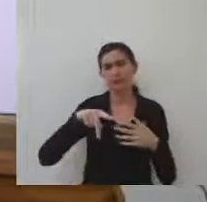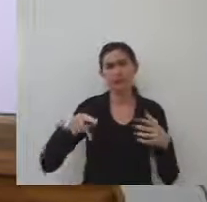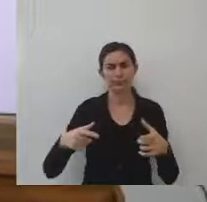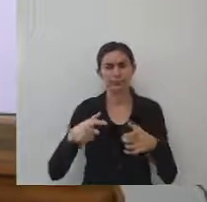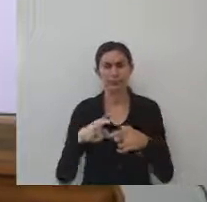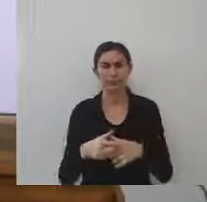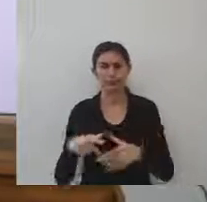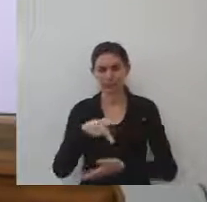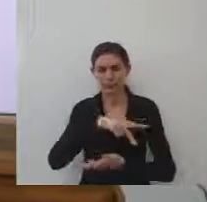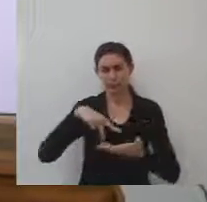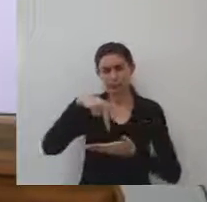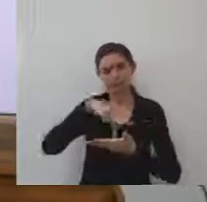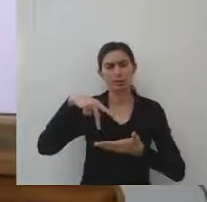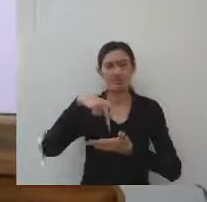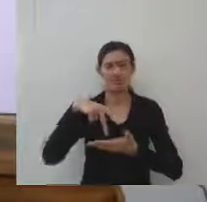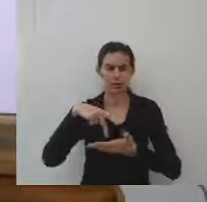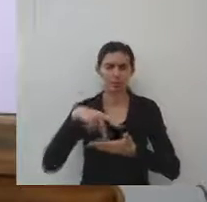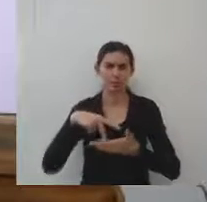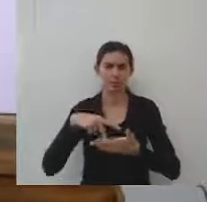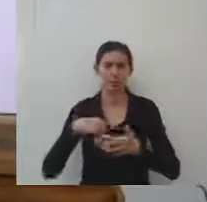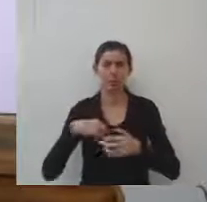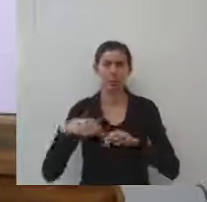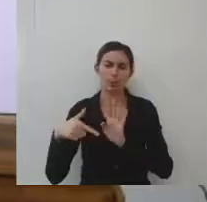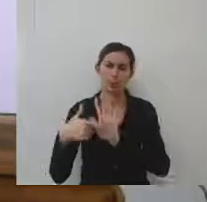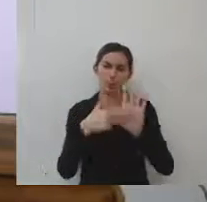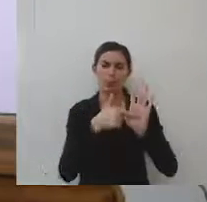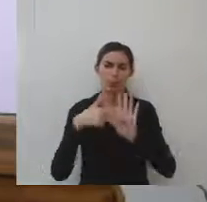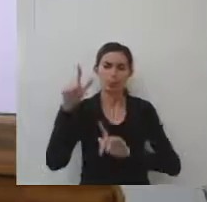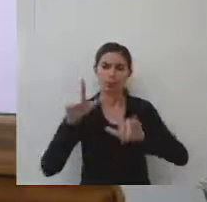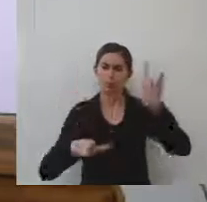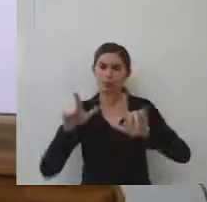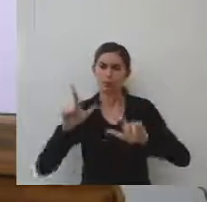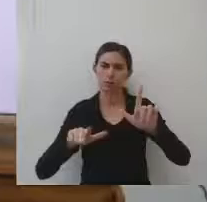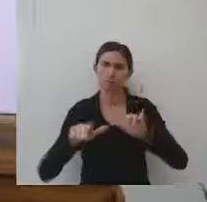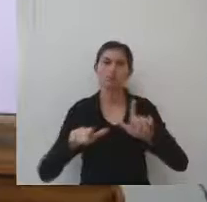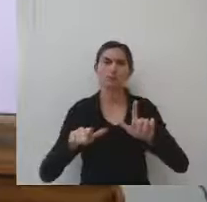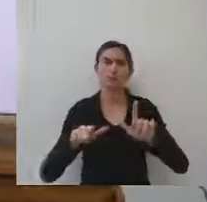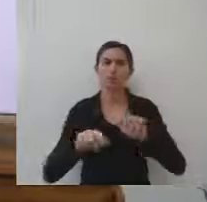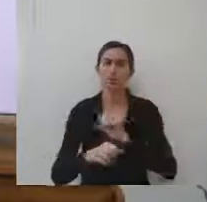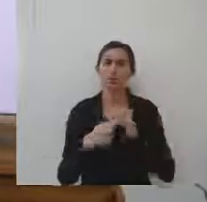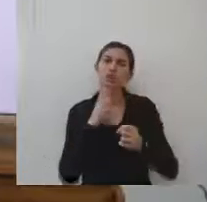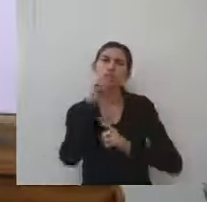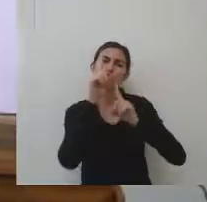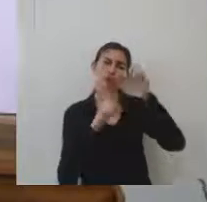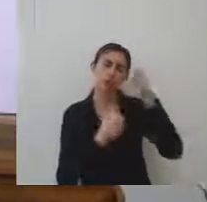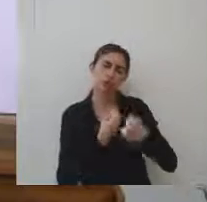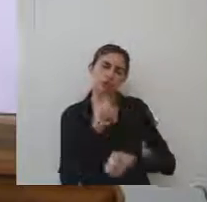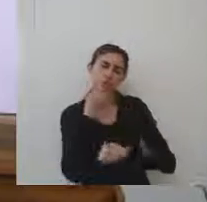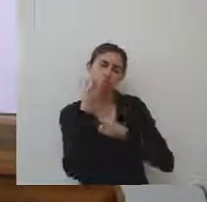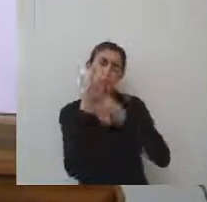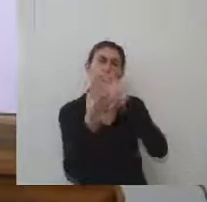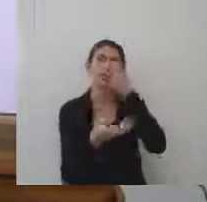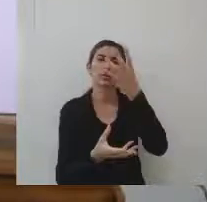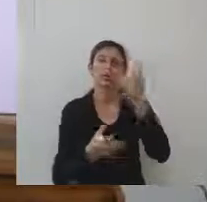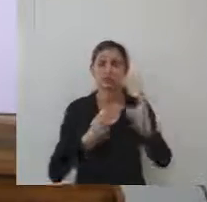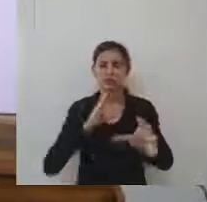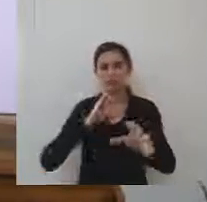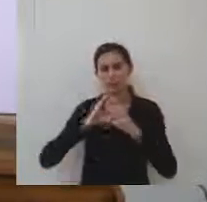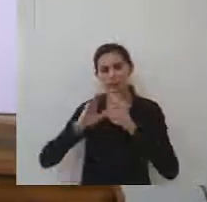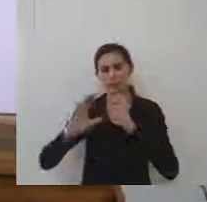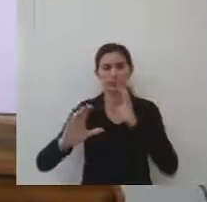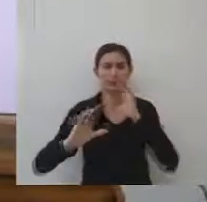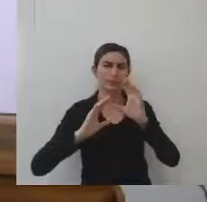minorias, essas danças que estão sendo expostas na mídia. É uma forma de eu me expressar, de eu me